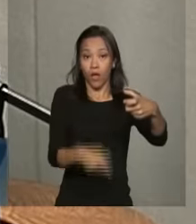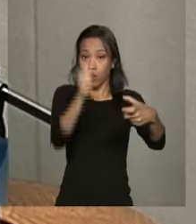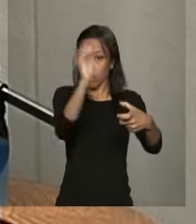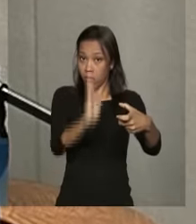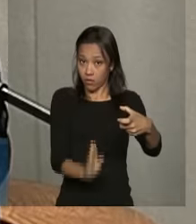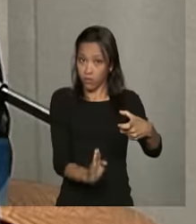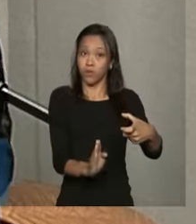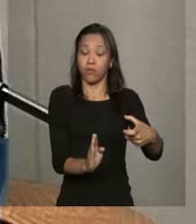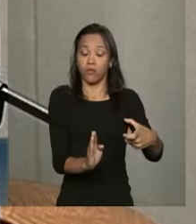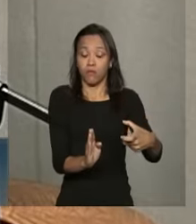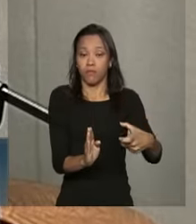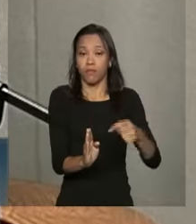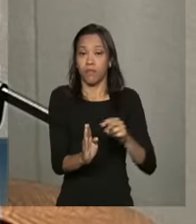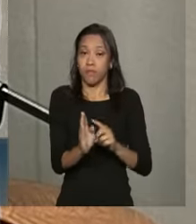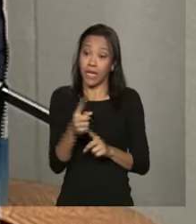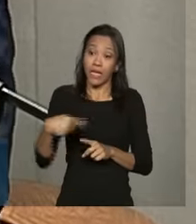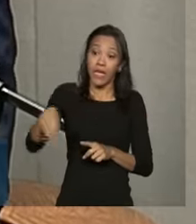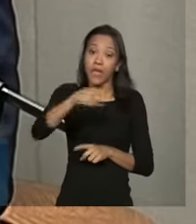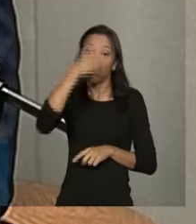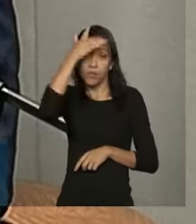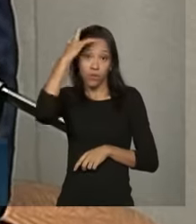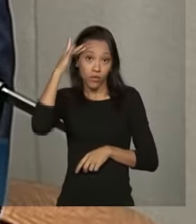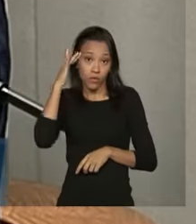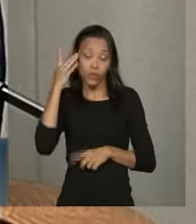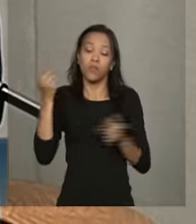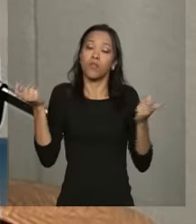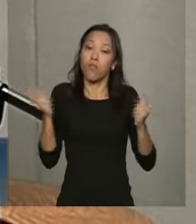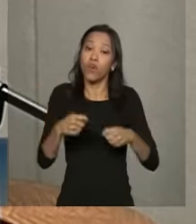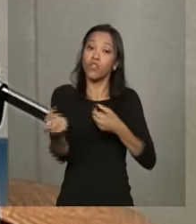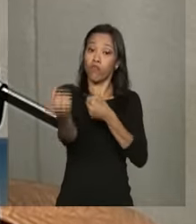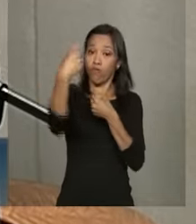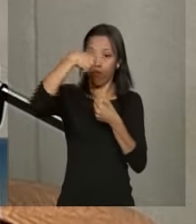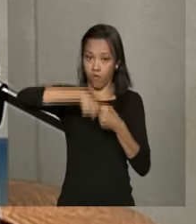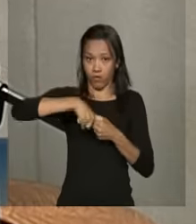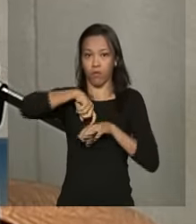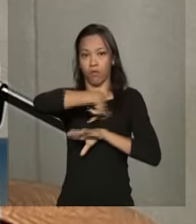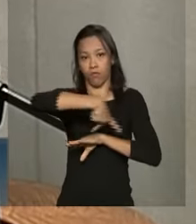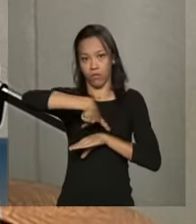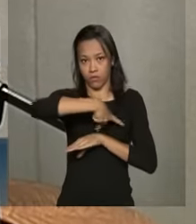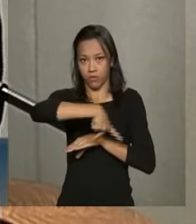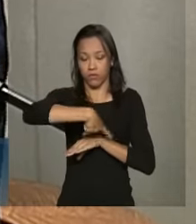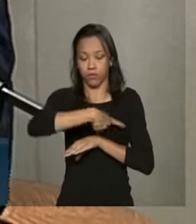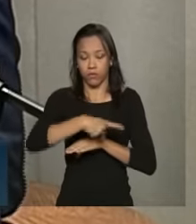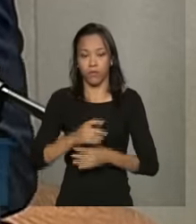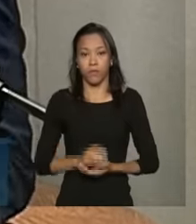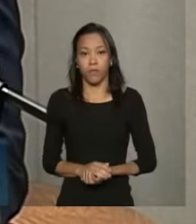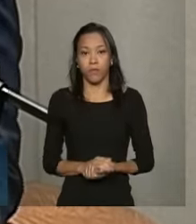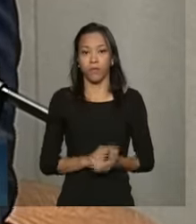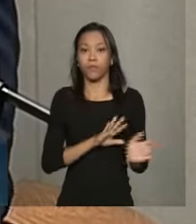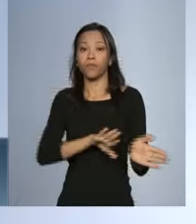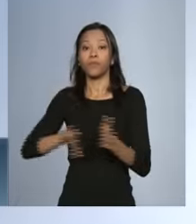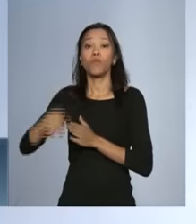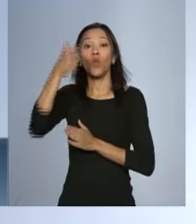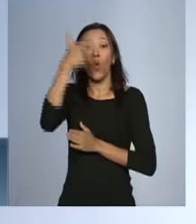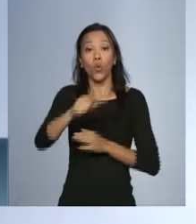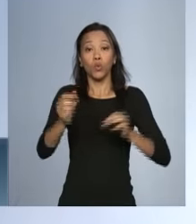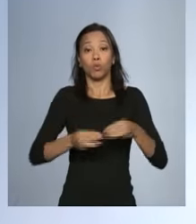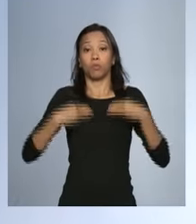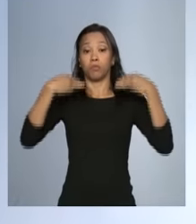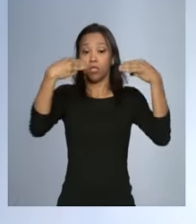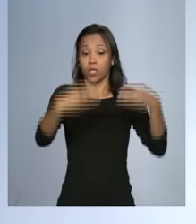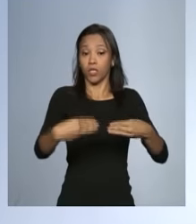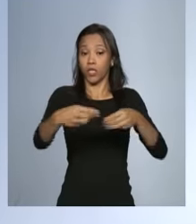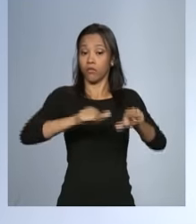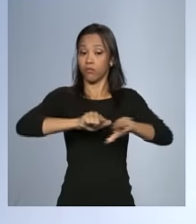para para que as as vítimas possam vir ao país Ministério do Trabalho tem